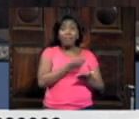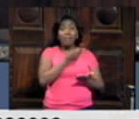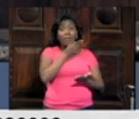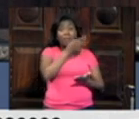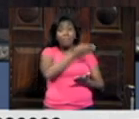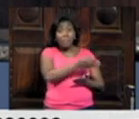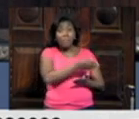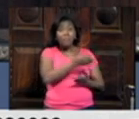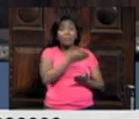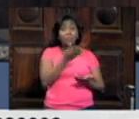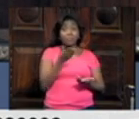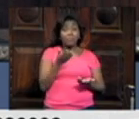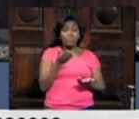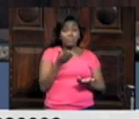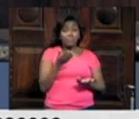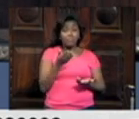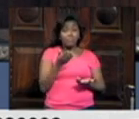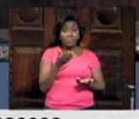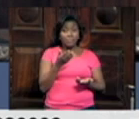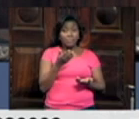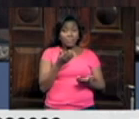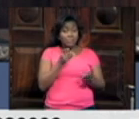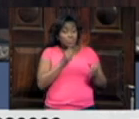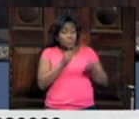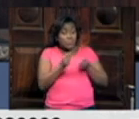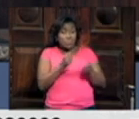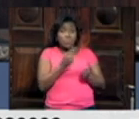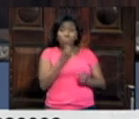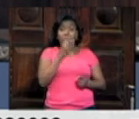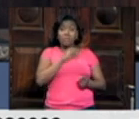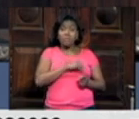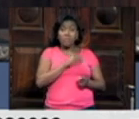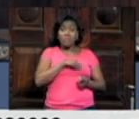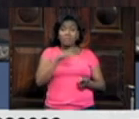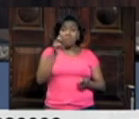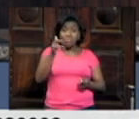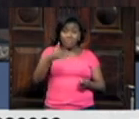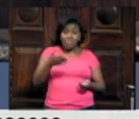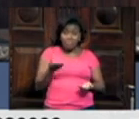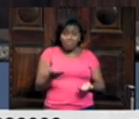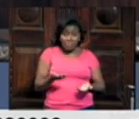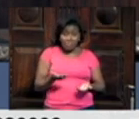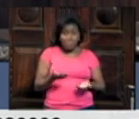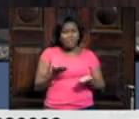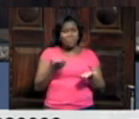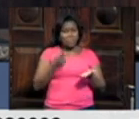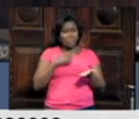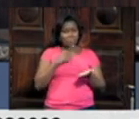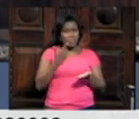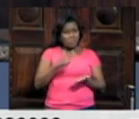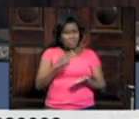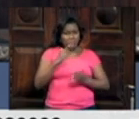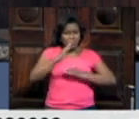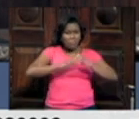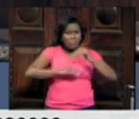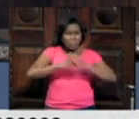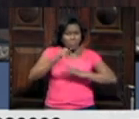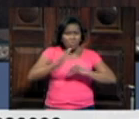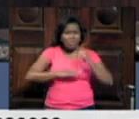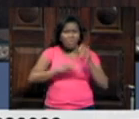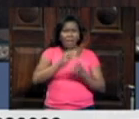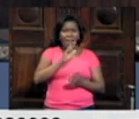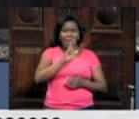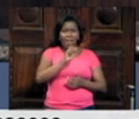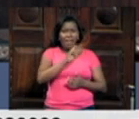esse único salário? Será que não há no quadro dessas secretarias profissionais de